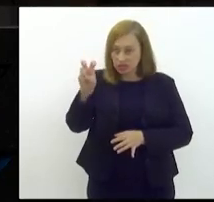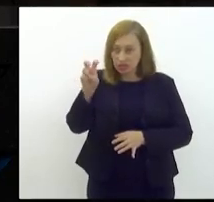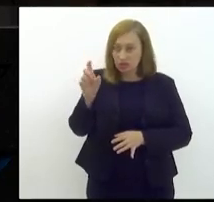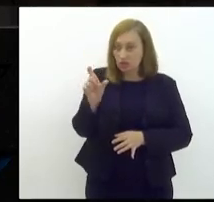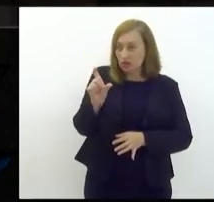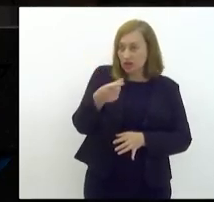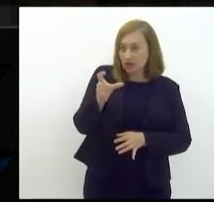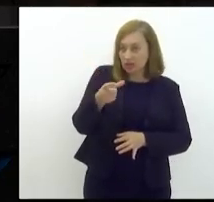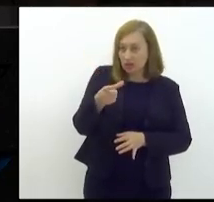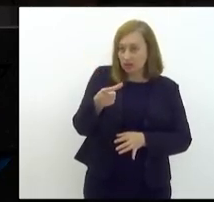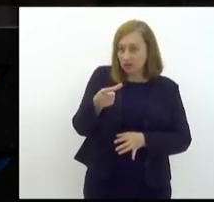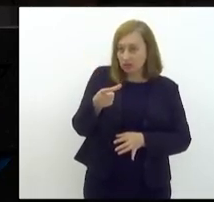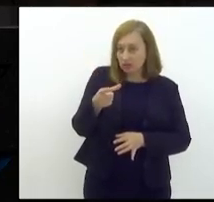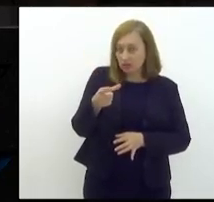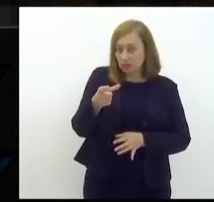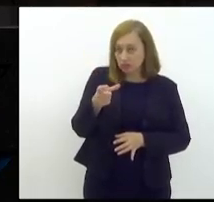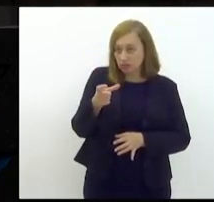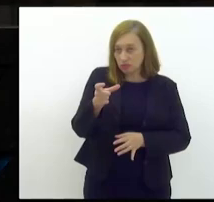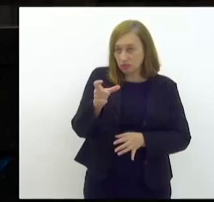crédito